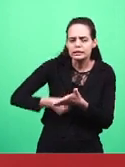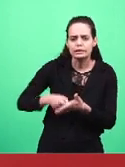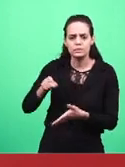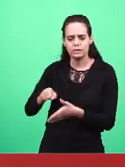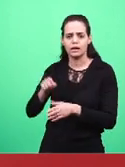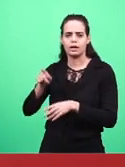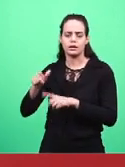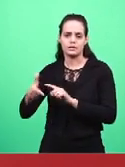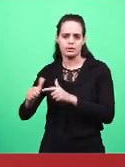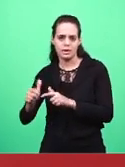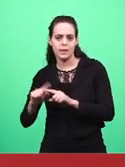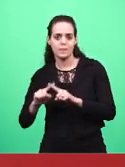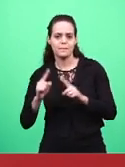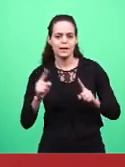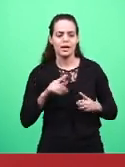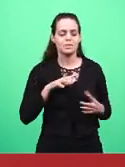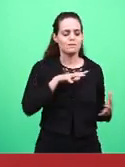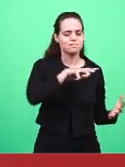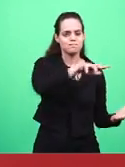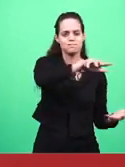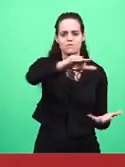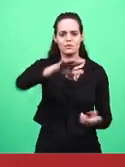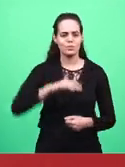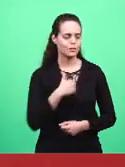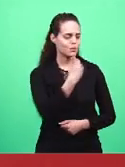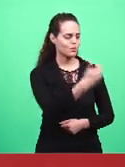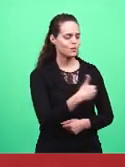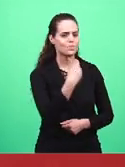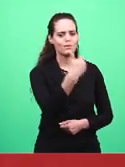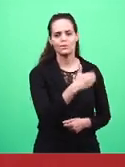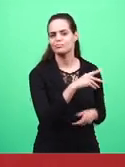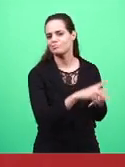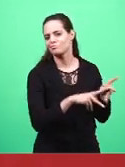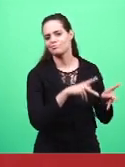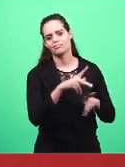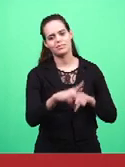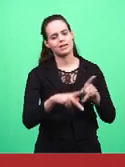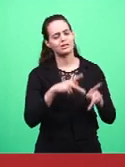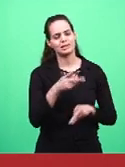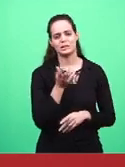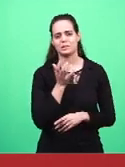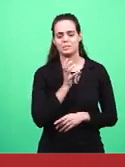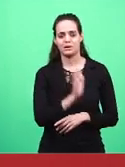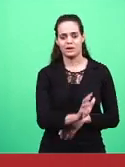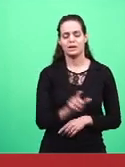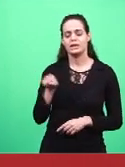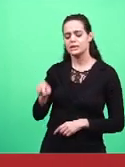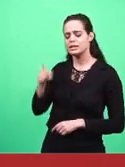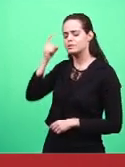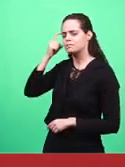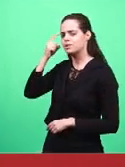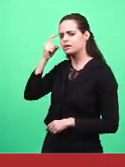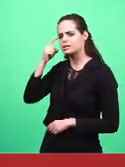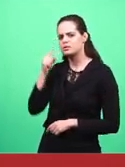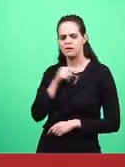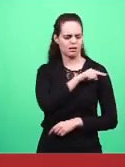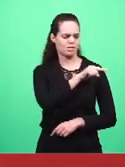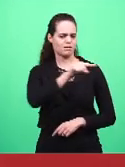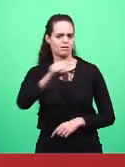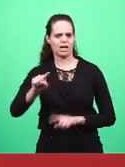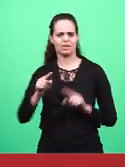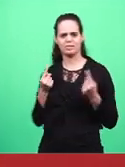original. Eles têm derivações, aramaico, mas a língua é o